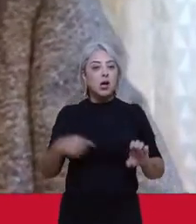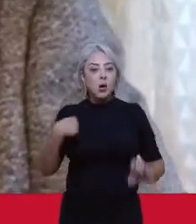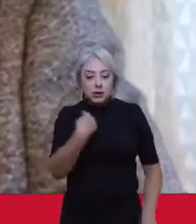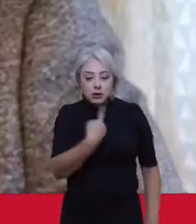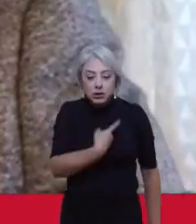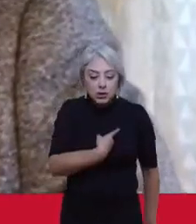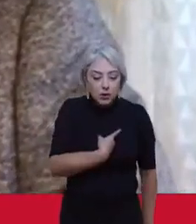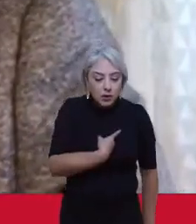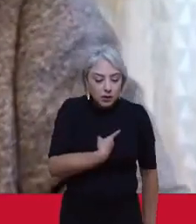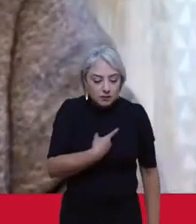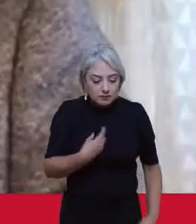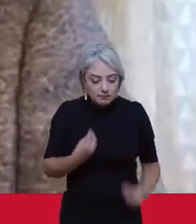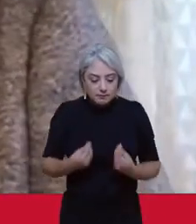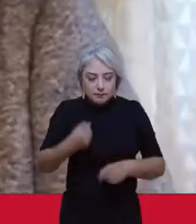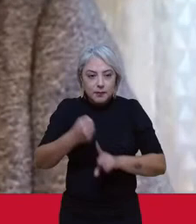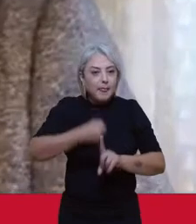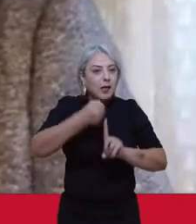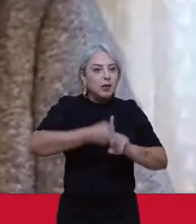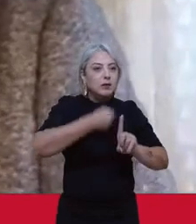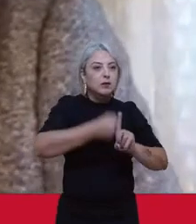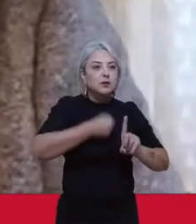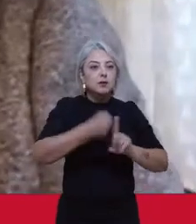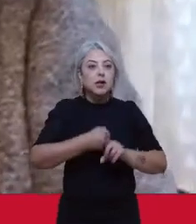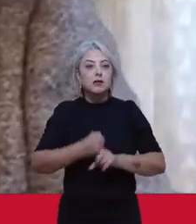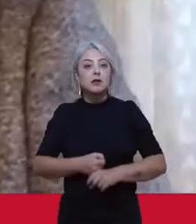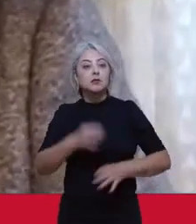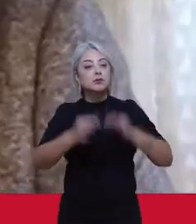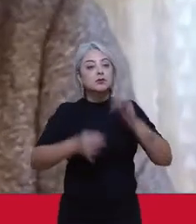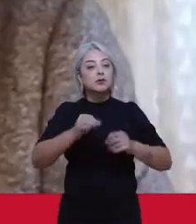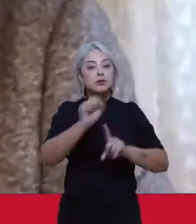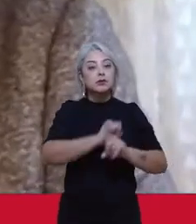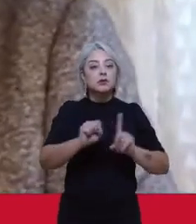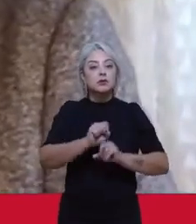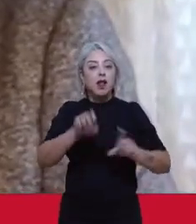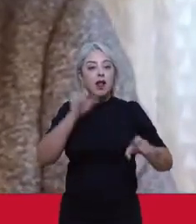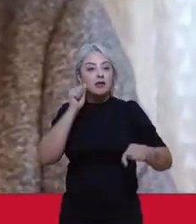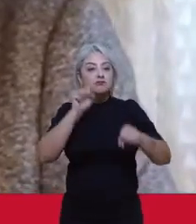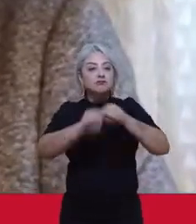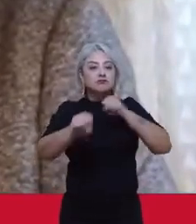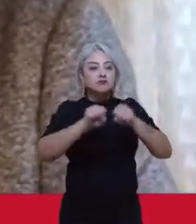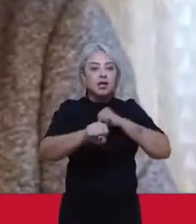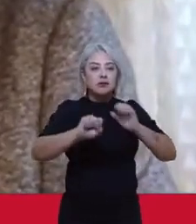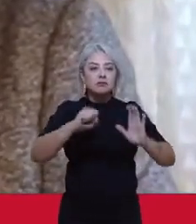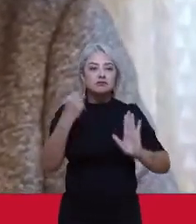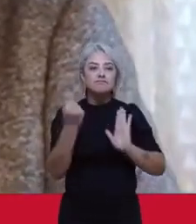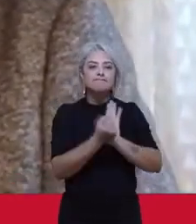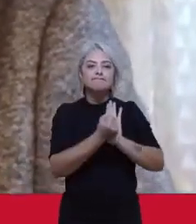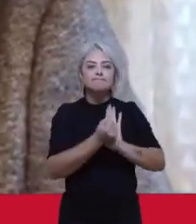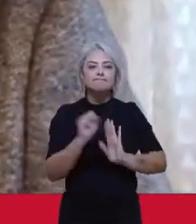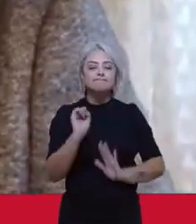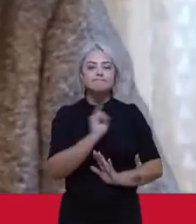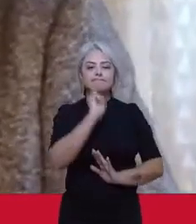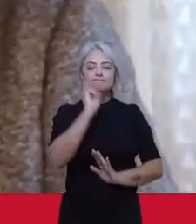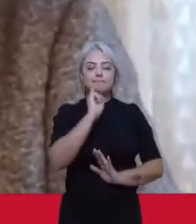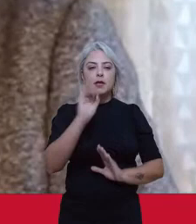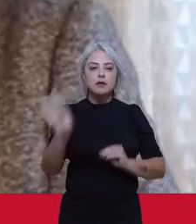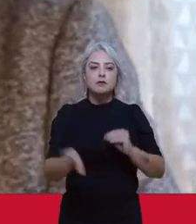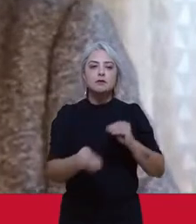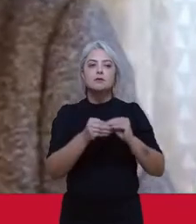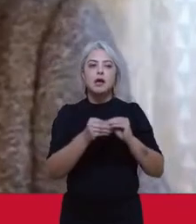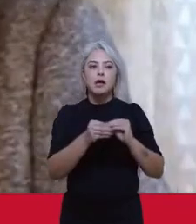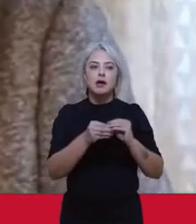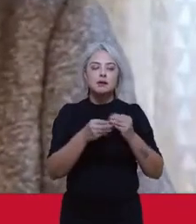contra nós que lutamos por justiça social. Ou seja, aquele assassinato ele teve um amplo significado e ele fez parte